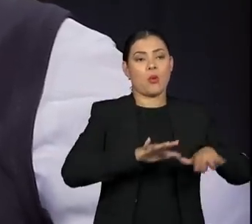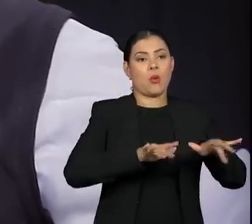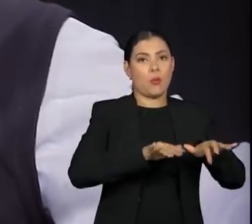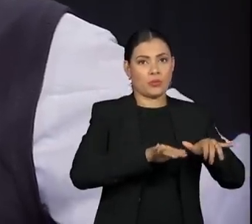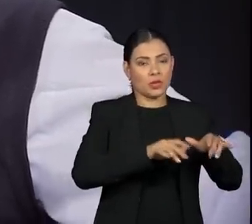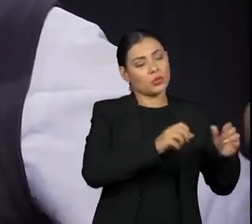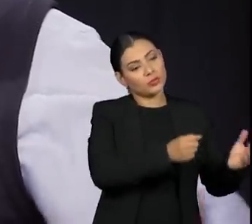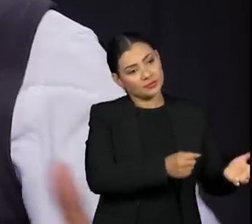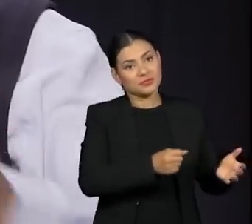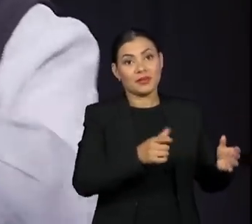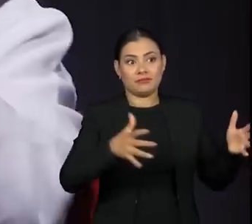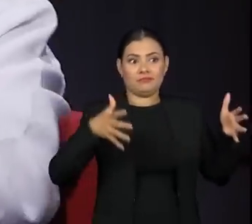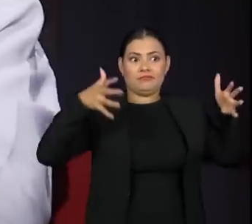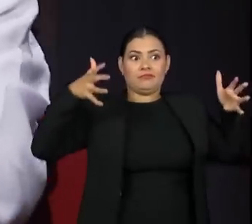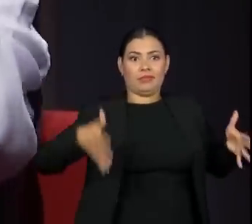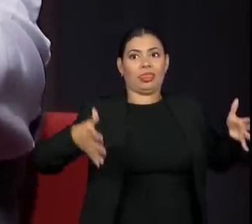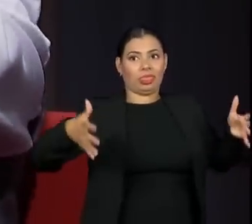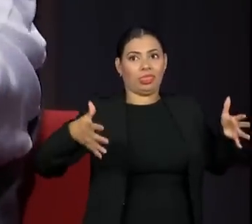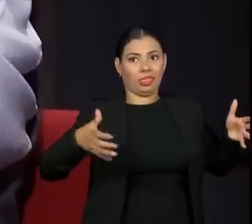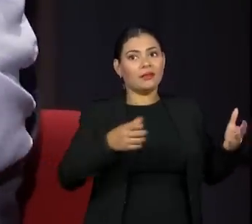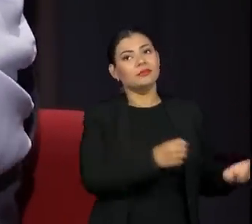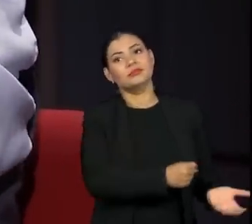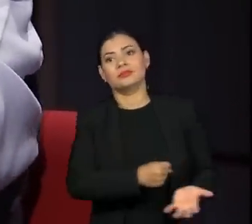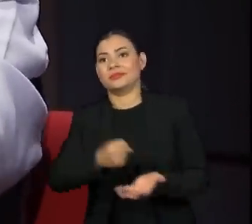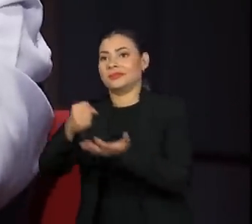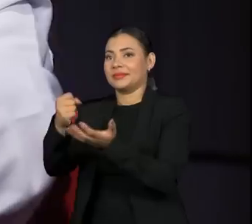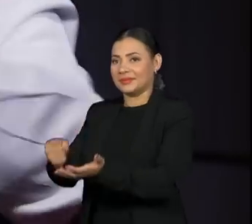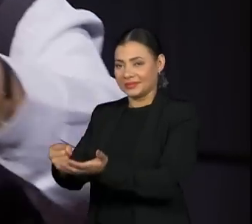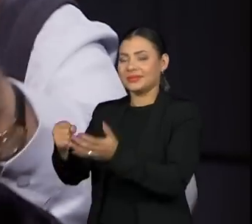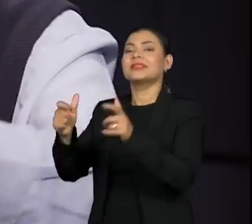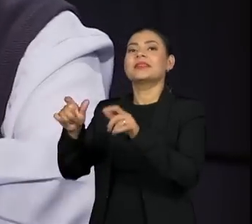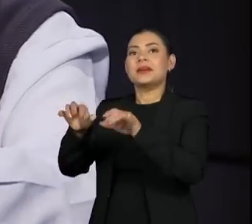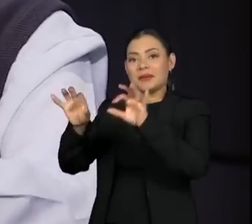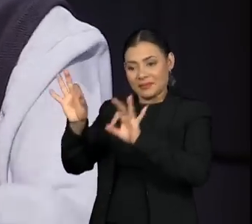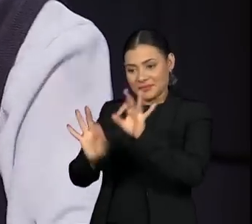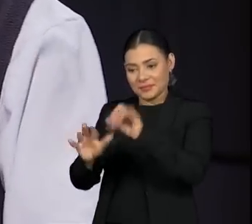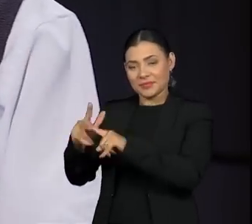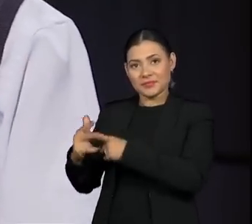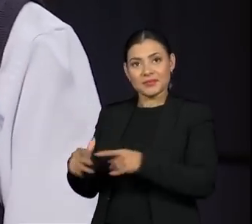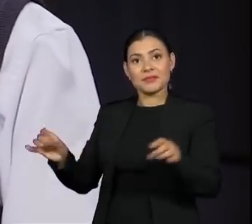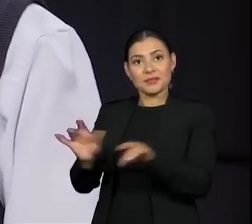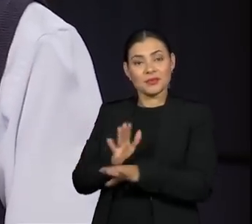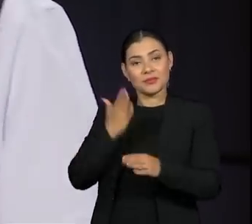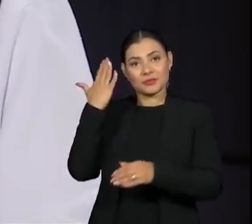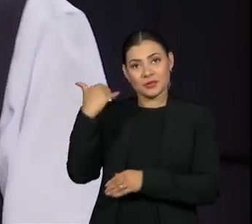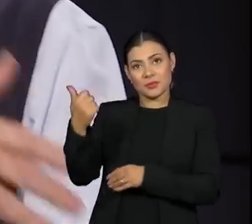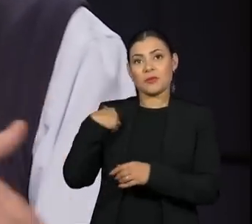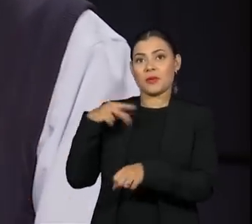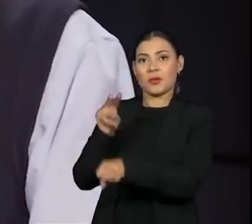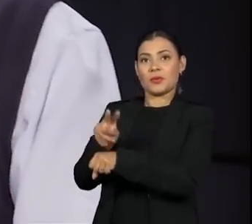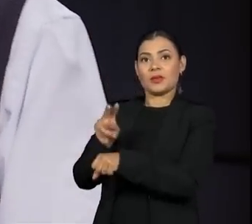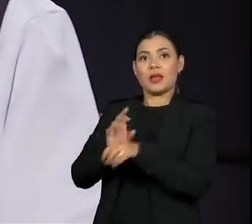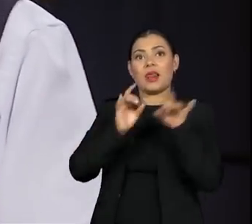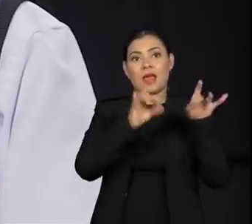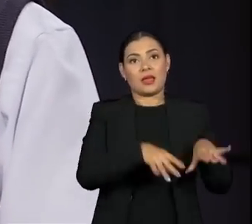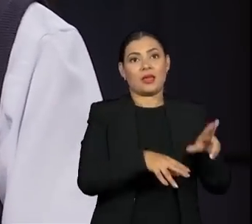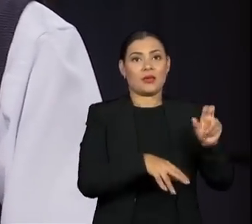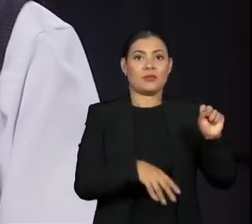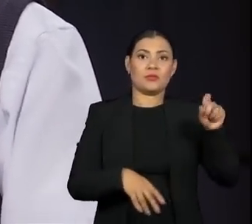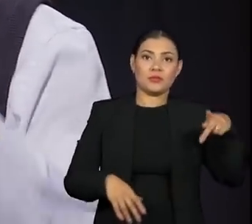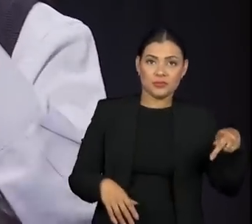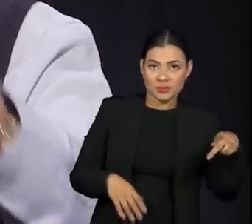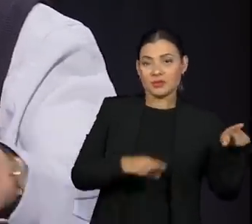ainda corre risco de chuva e levamos ele para a pesca instalamos ele lá Fapesp e daí me chamaram para ajudar cuidar daquilo eu saía da USP e